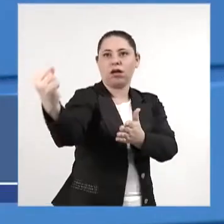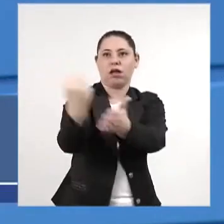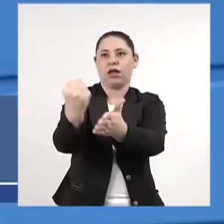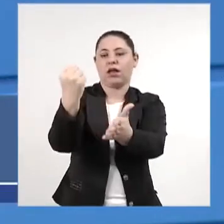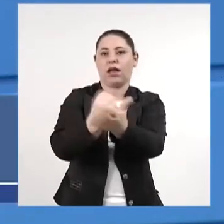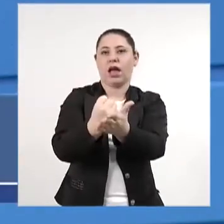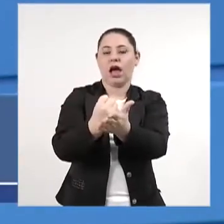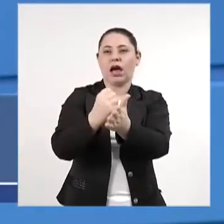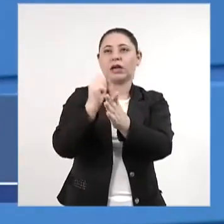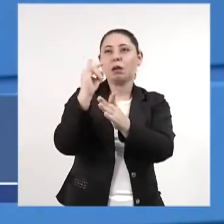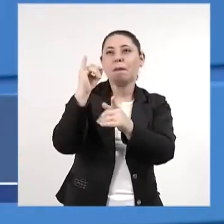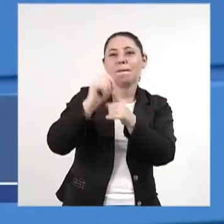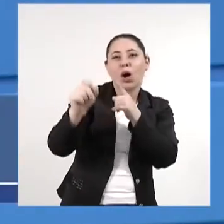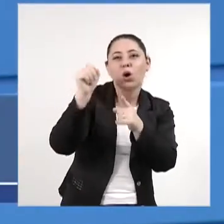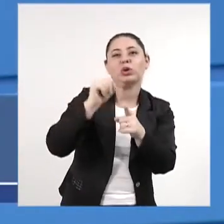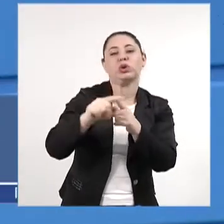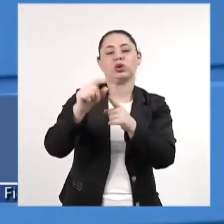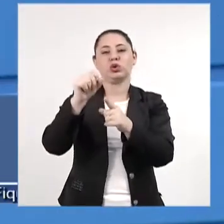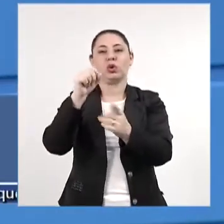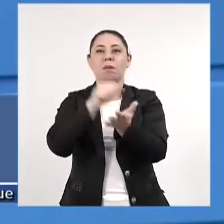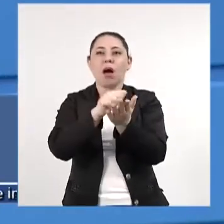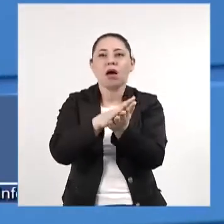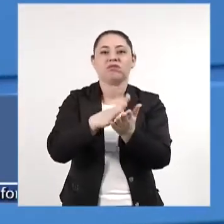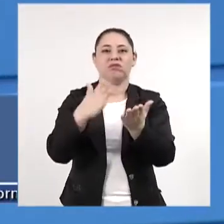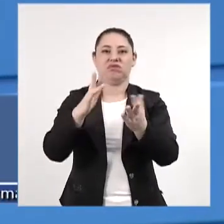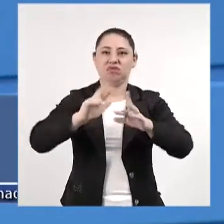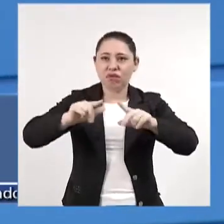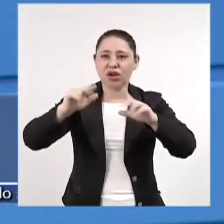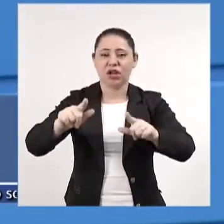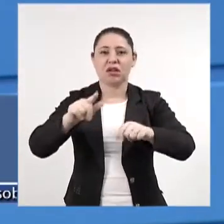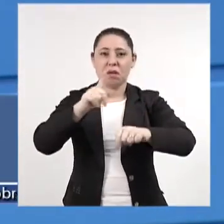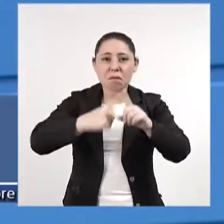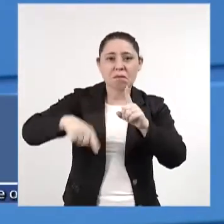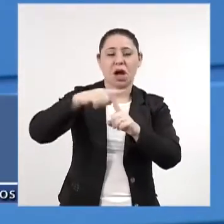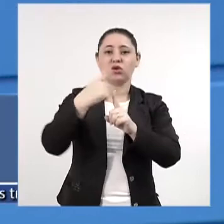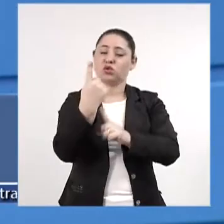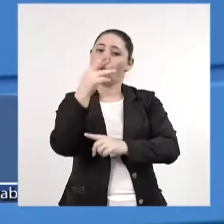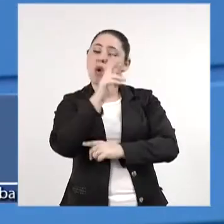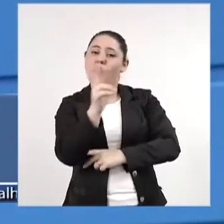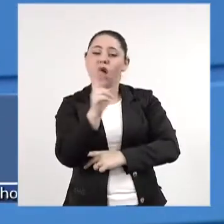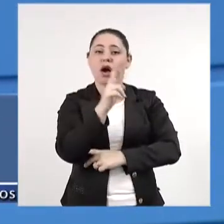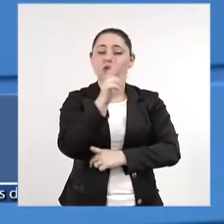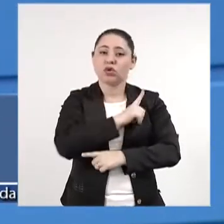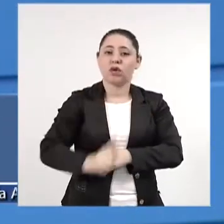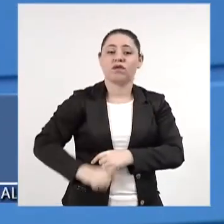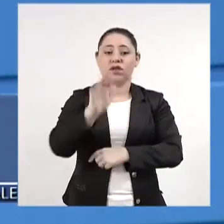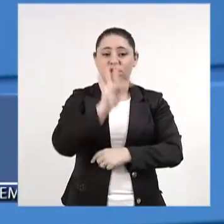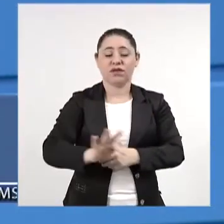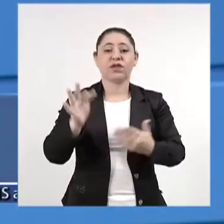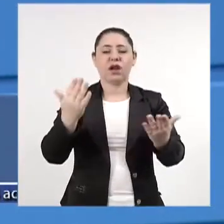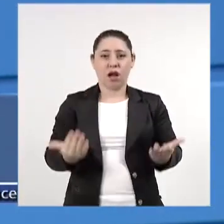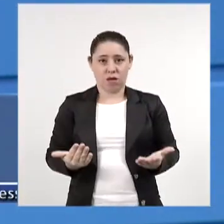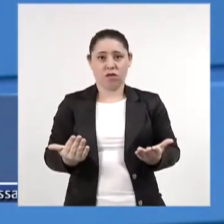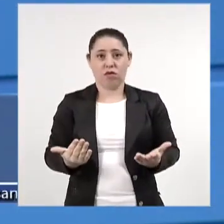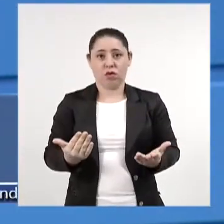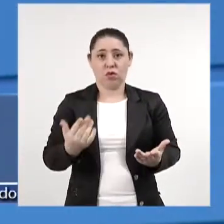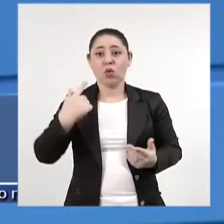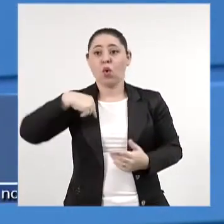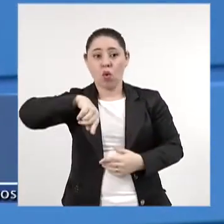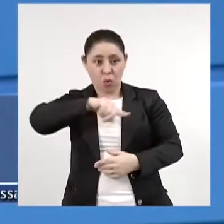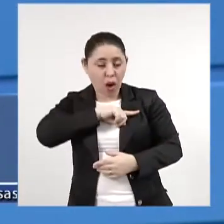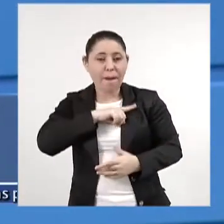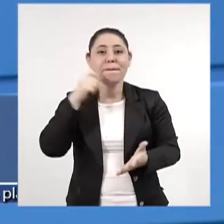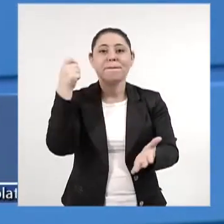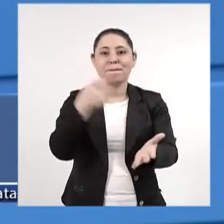aqui com imposto, tributação de lá, imposto diferenciado, mais R$1 do governo federal. Ou seja, nós estamos pagando o